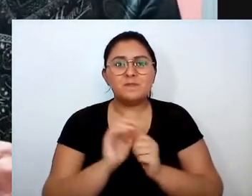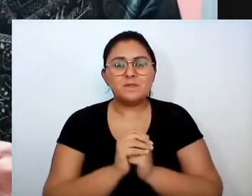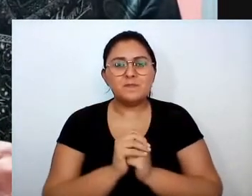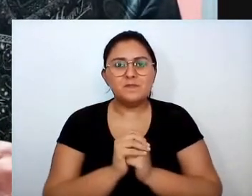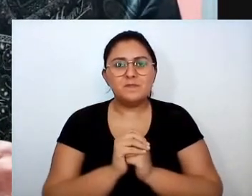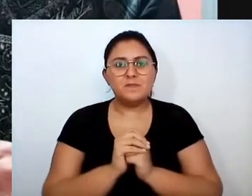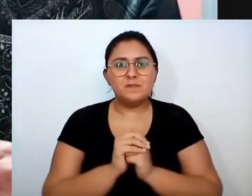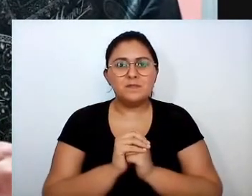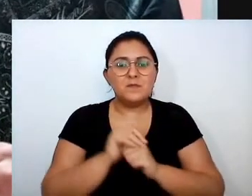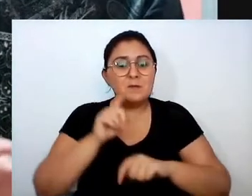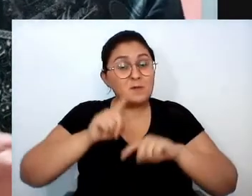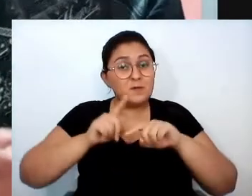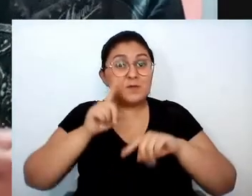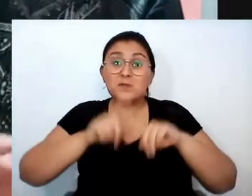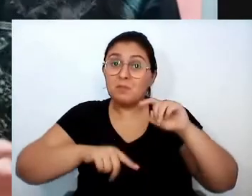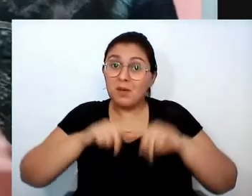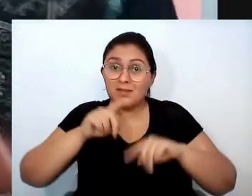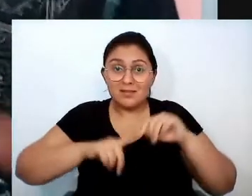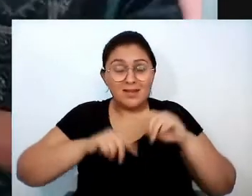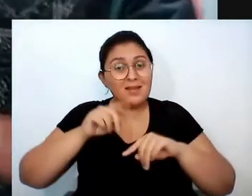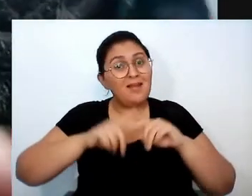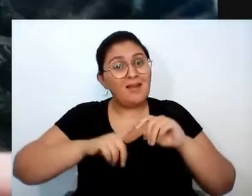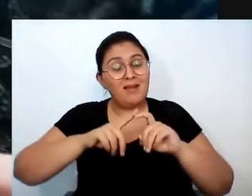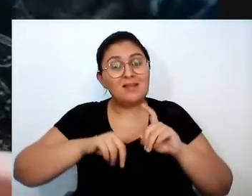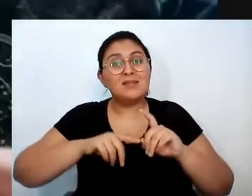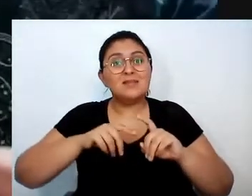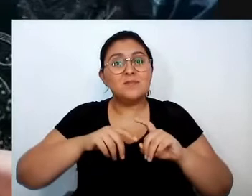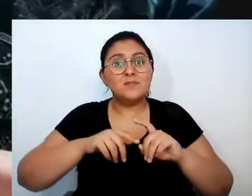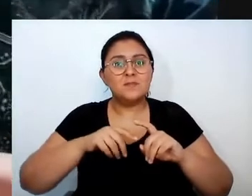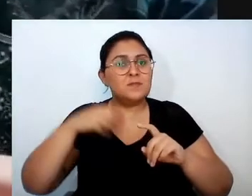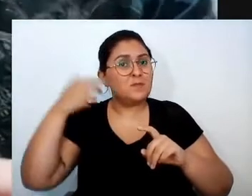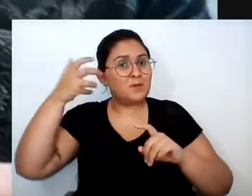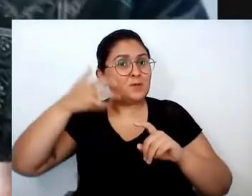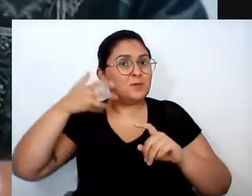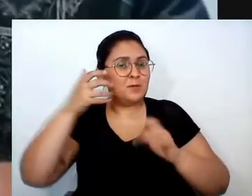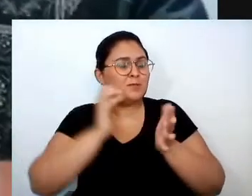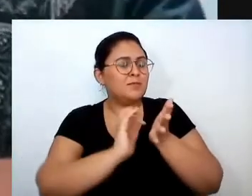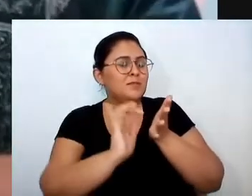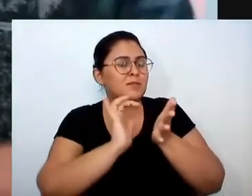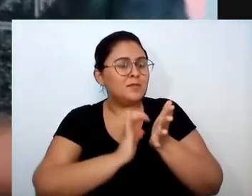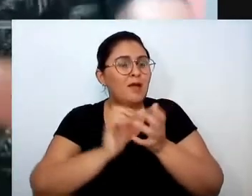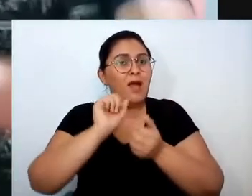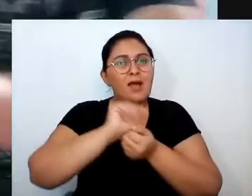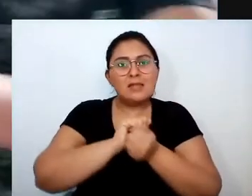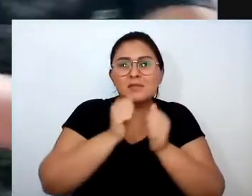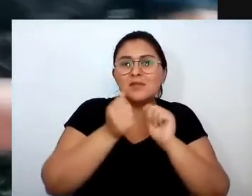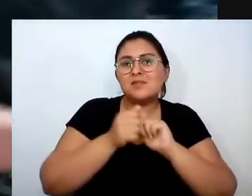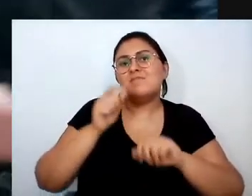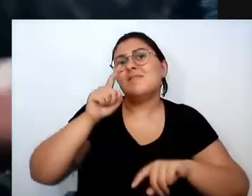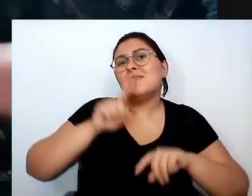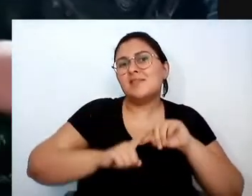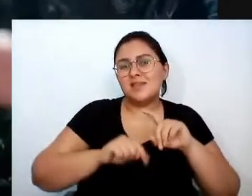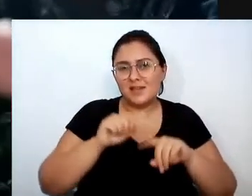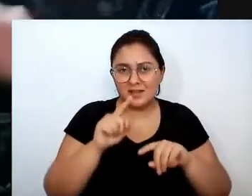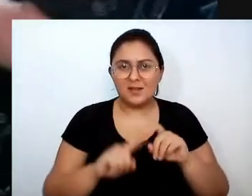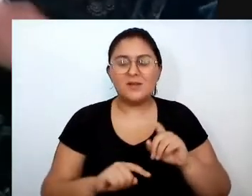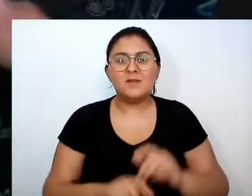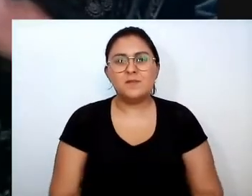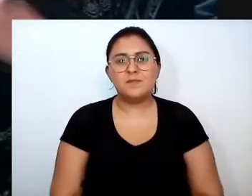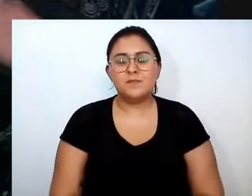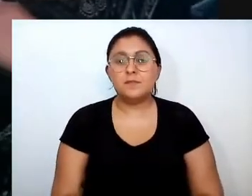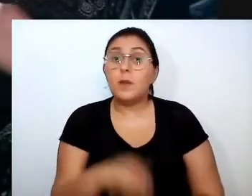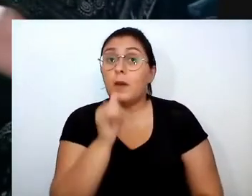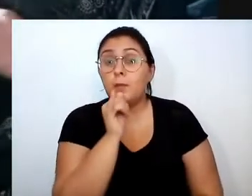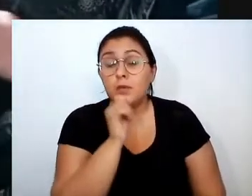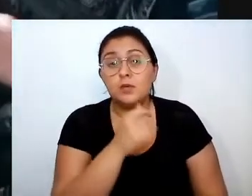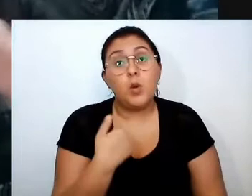questão da musicografia Braille, né? Que pensei em preparar do material. Tem a adaptação do material, né? Por exemplo, eu no